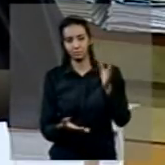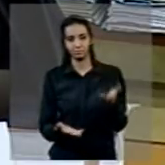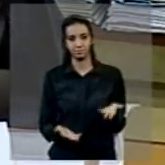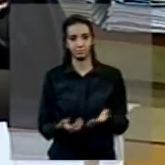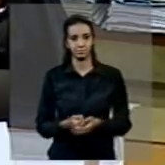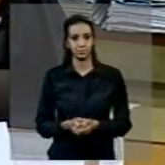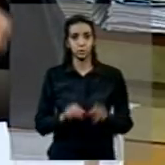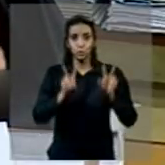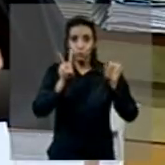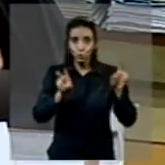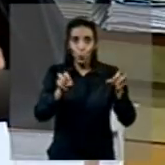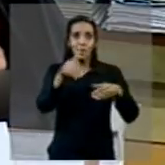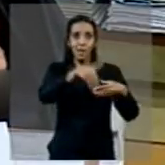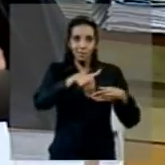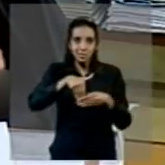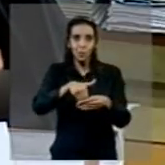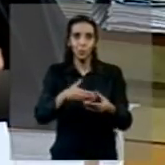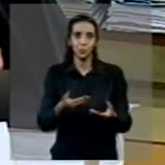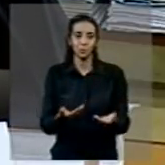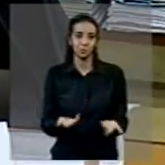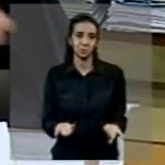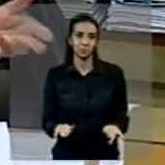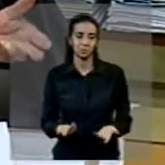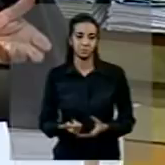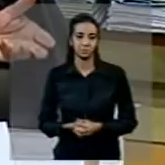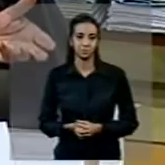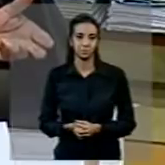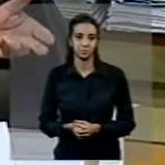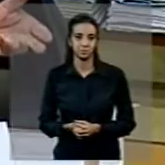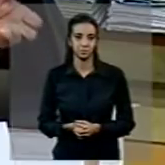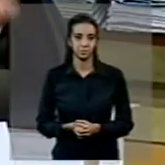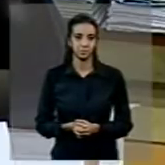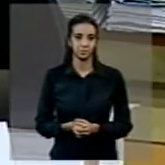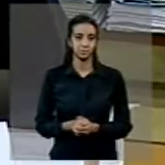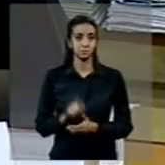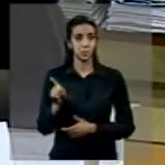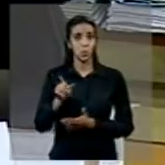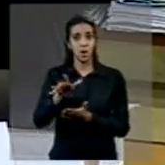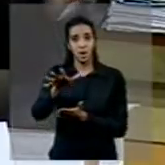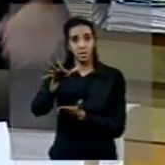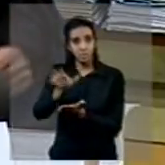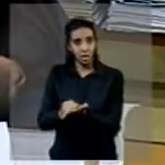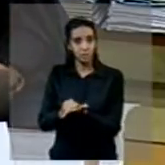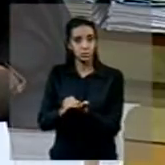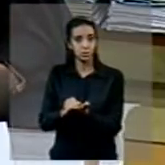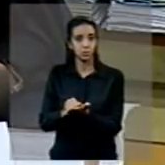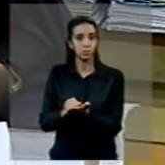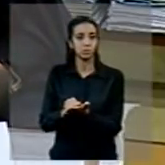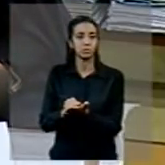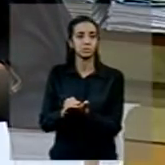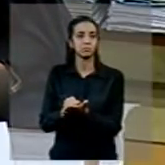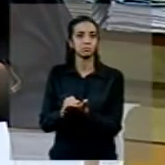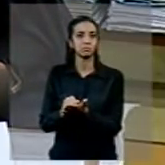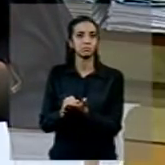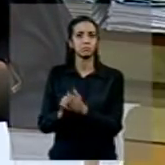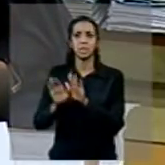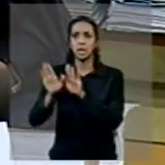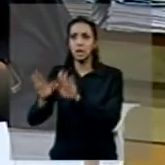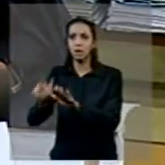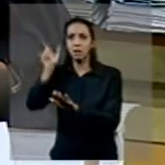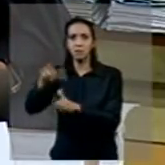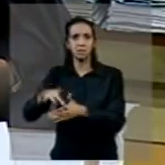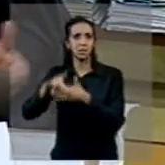sobre o tema eleitoral, em que o cadastro eleitoral fica confiado a cada